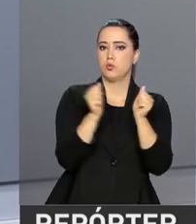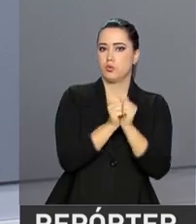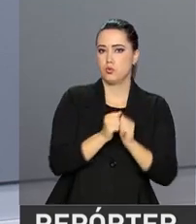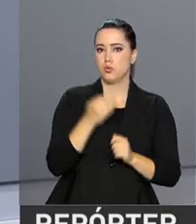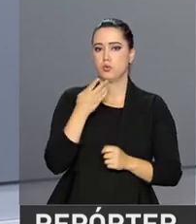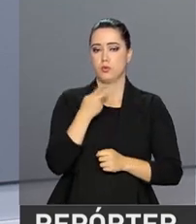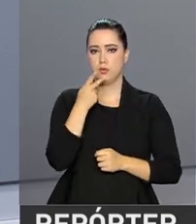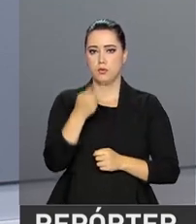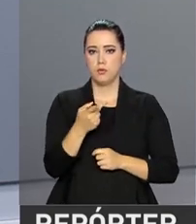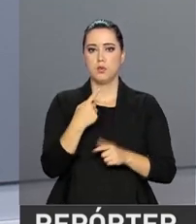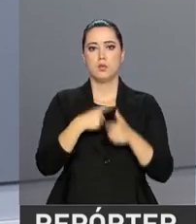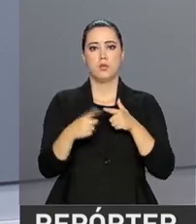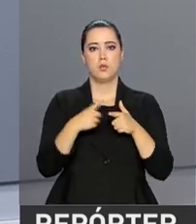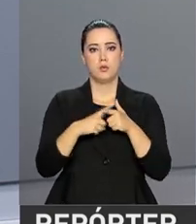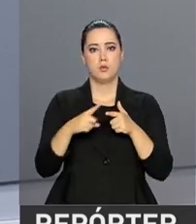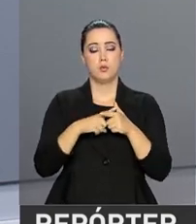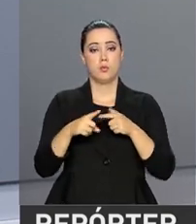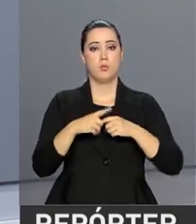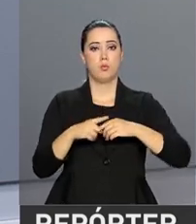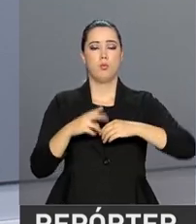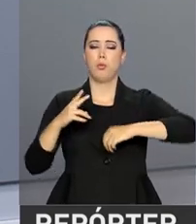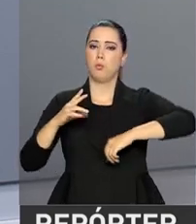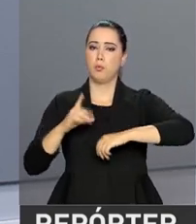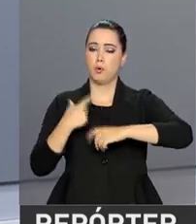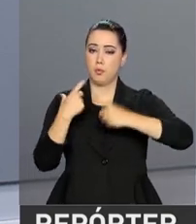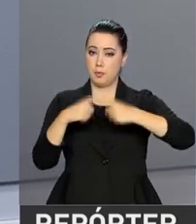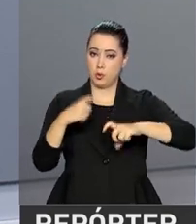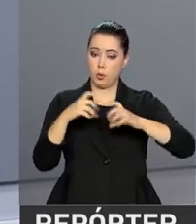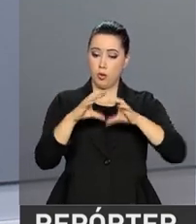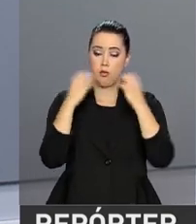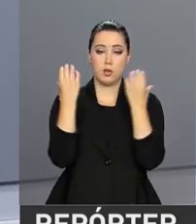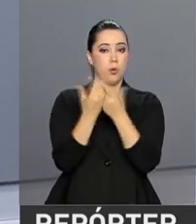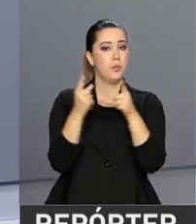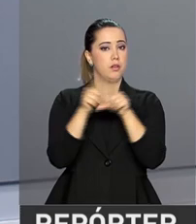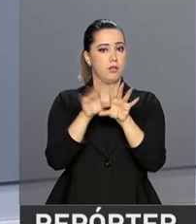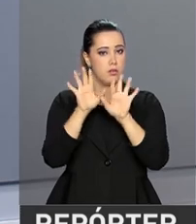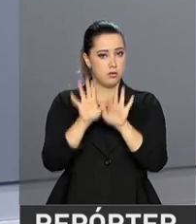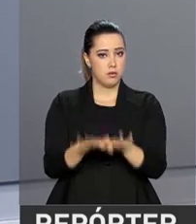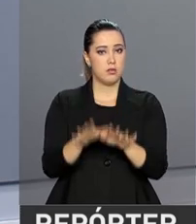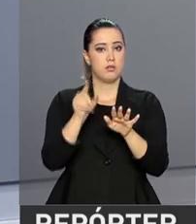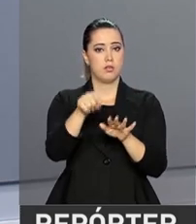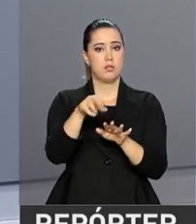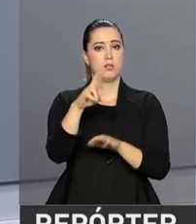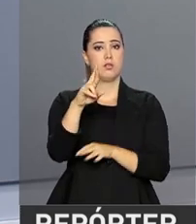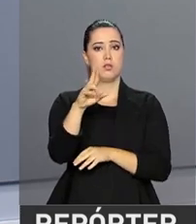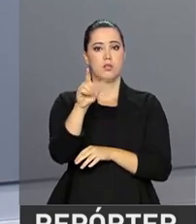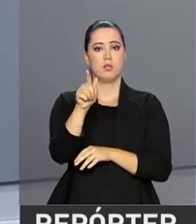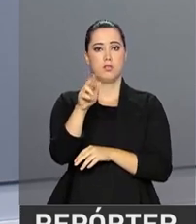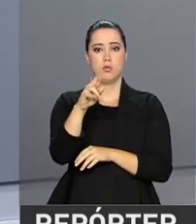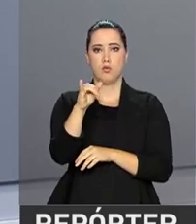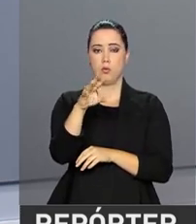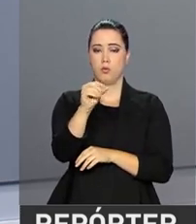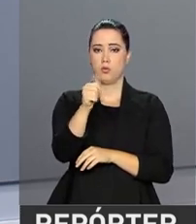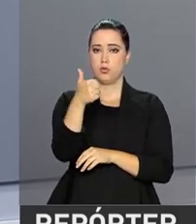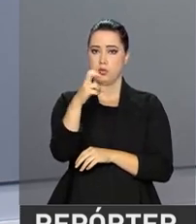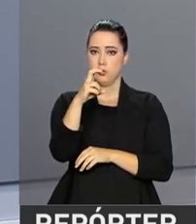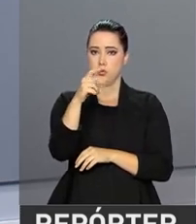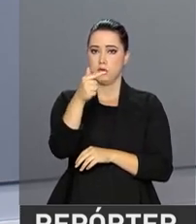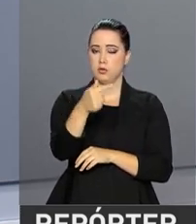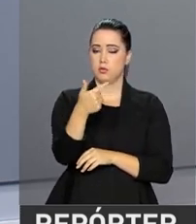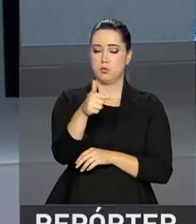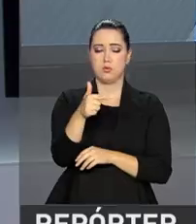raul jungmann disse que a situação na favela está estabilizada e que o chefe do tráfico conhecido como rogério 157 não está na